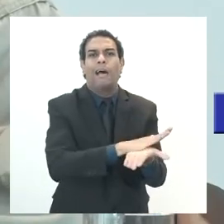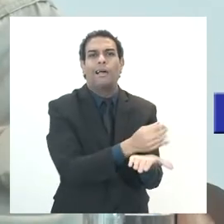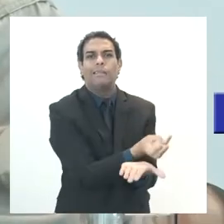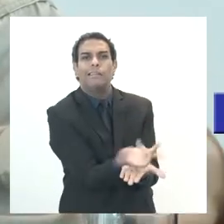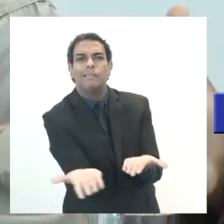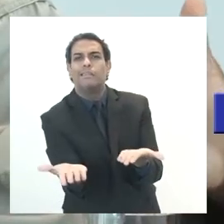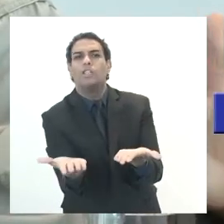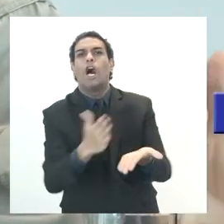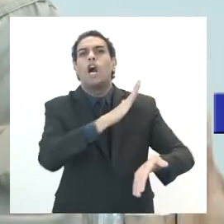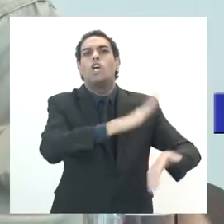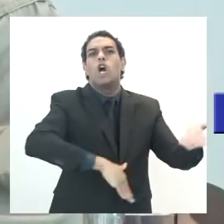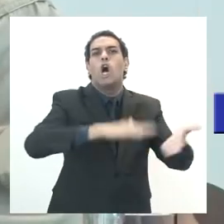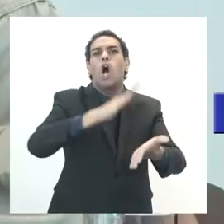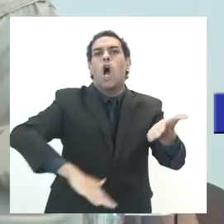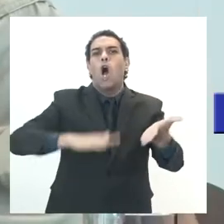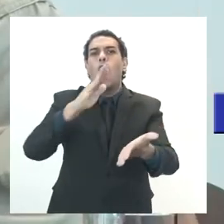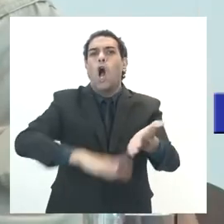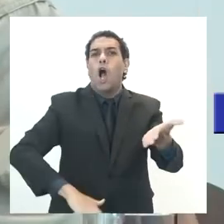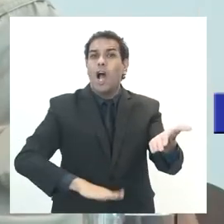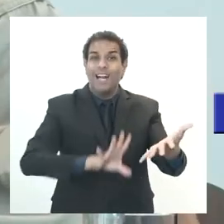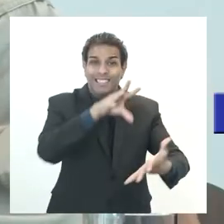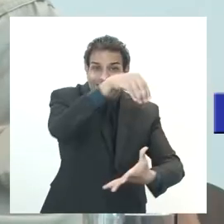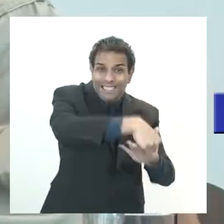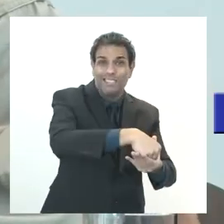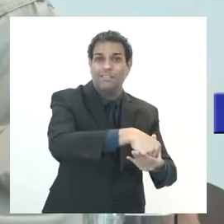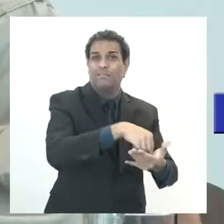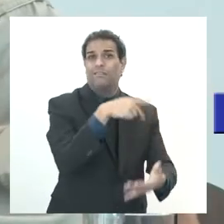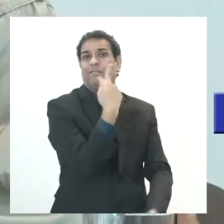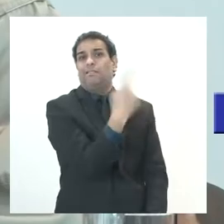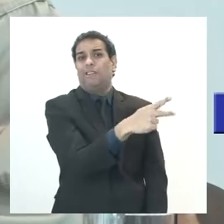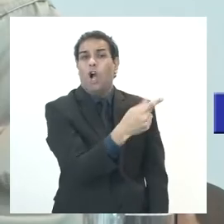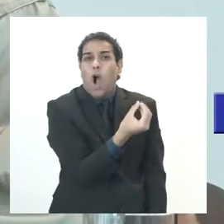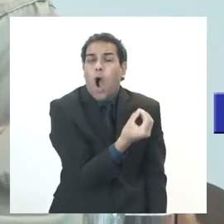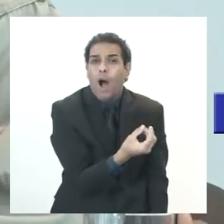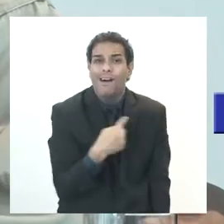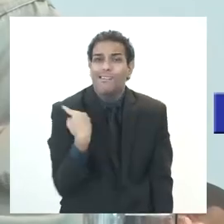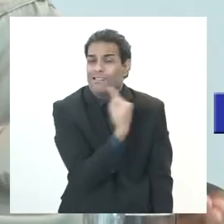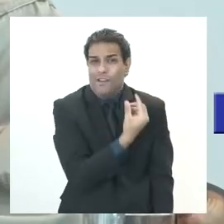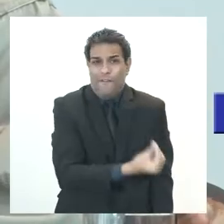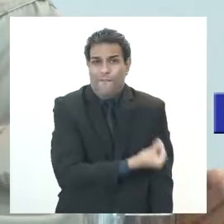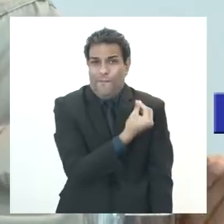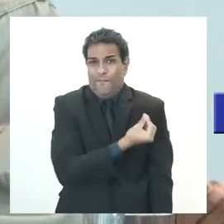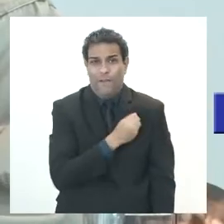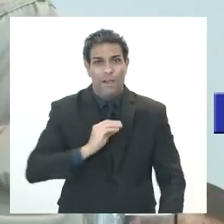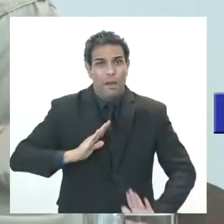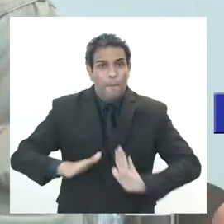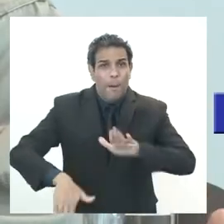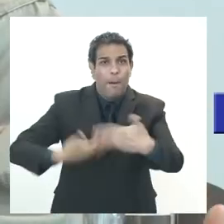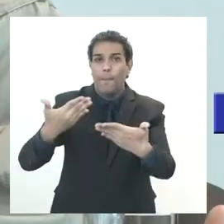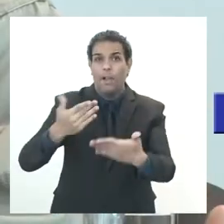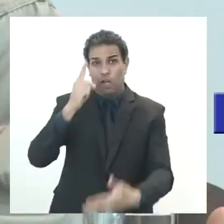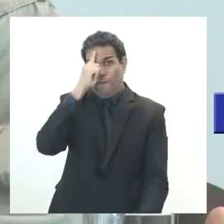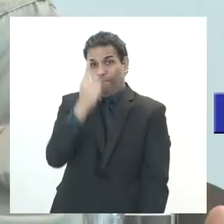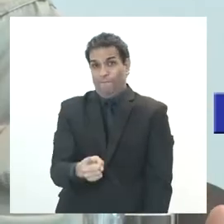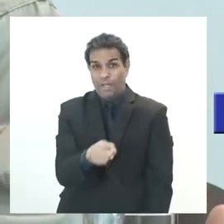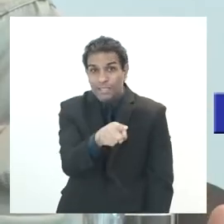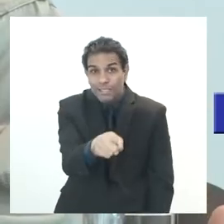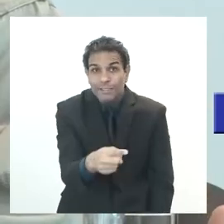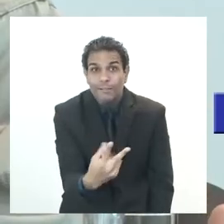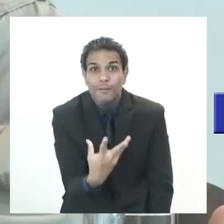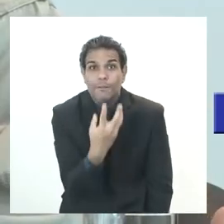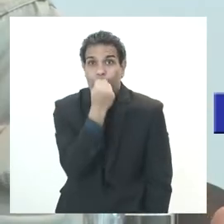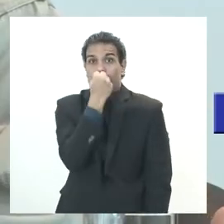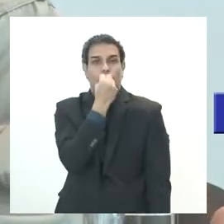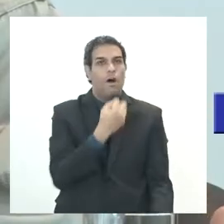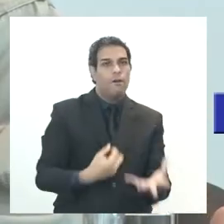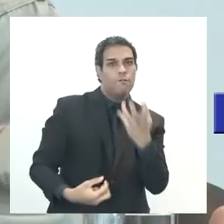direitos eles são retirados nós vamos ver no no processo digitado você não pode abrir a boca você não pode